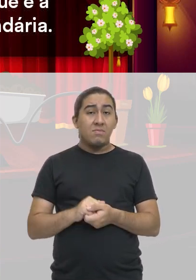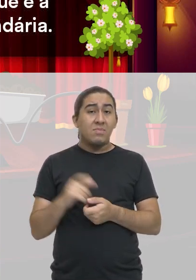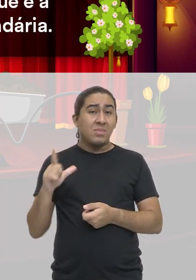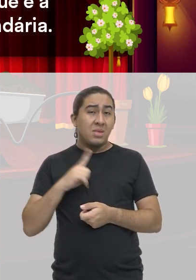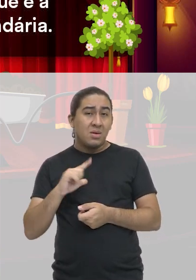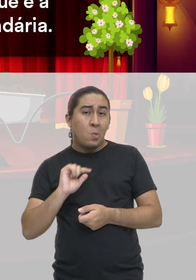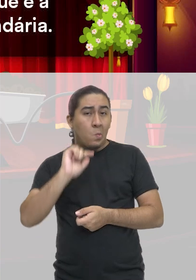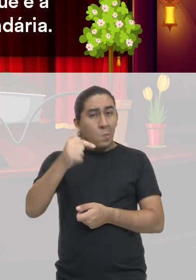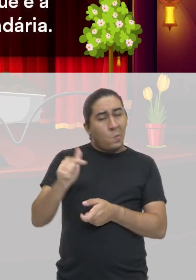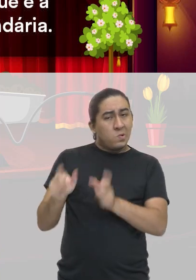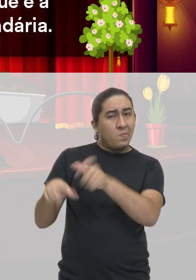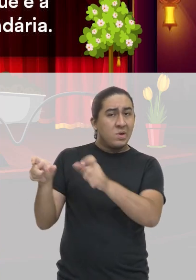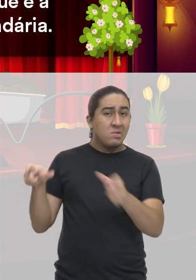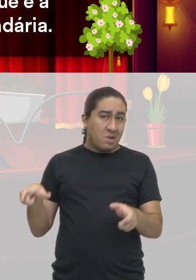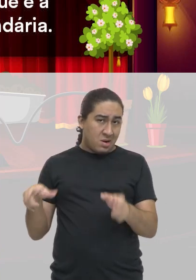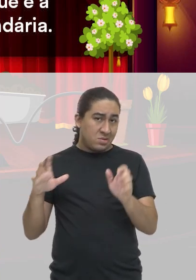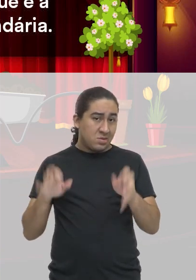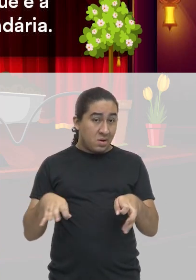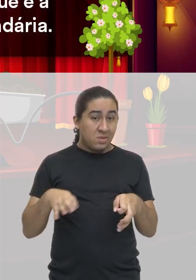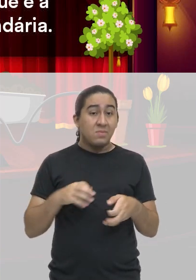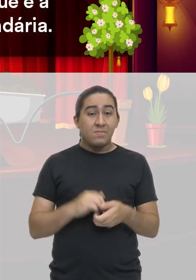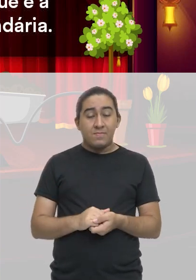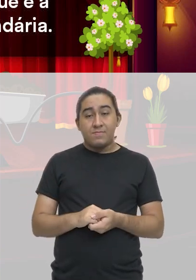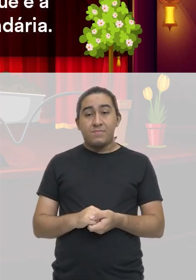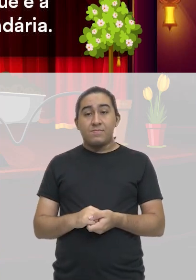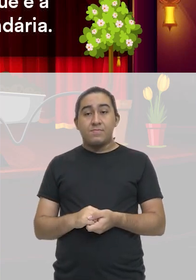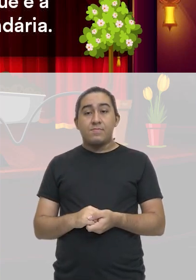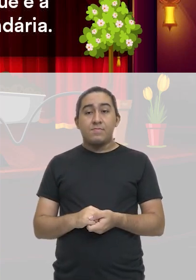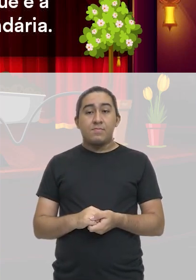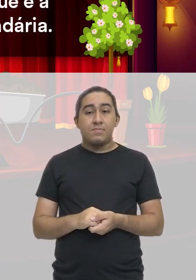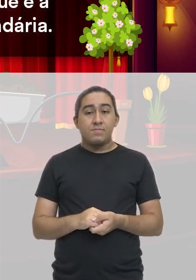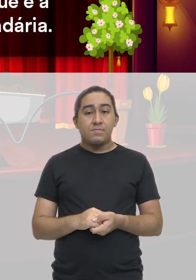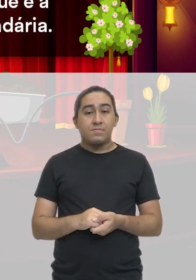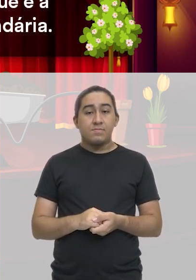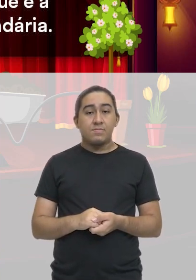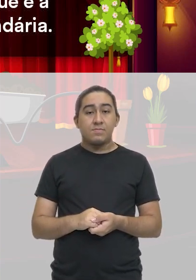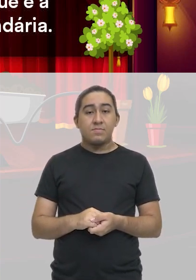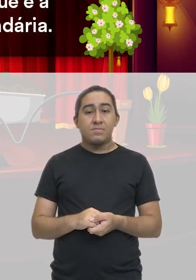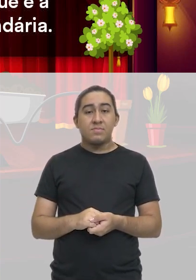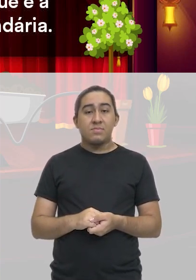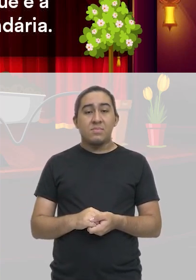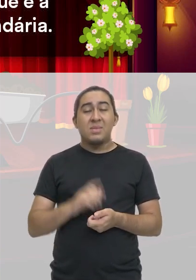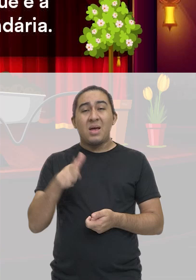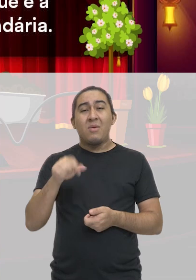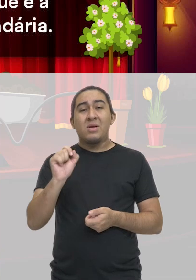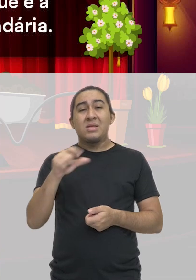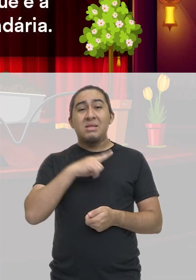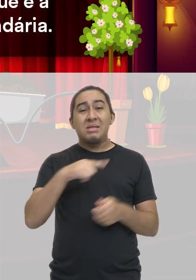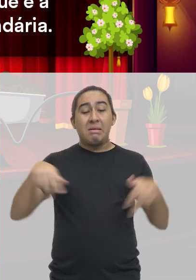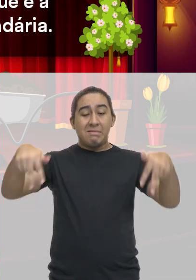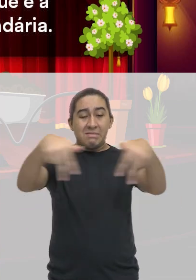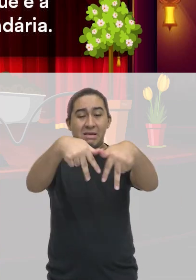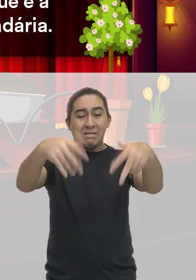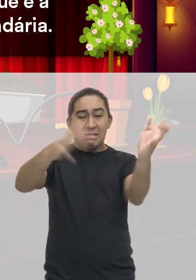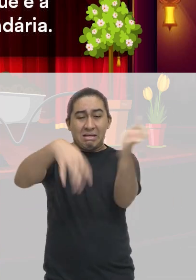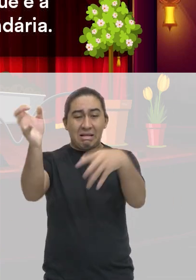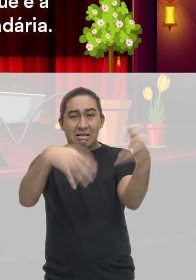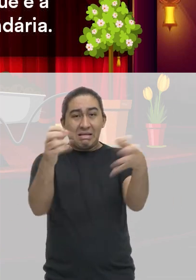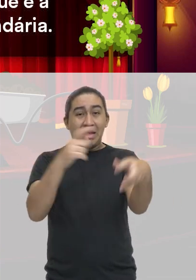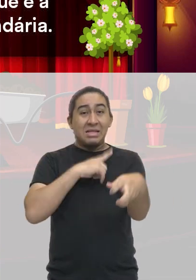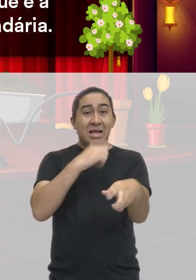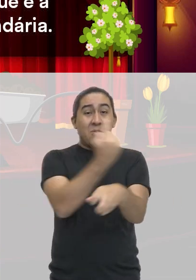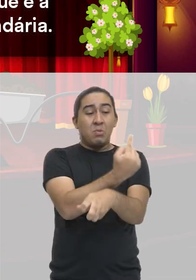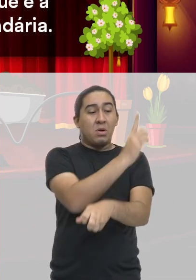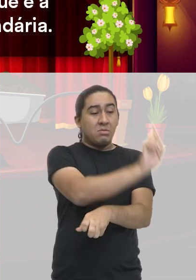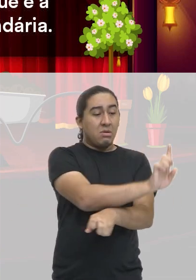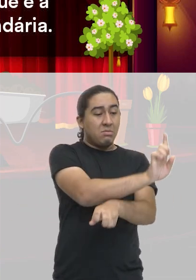Vamos dizer que aquele personagem, o coadjuvante, é aquele personagem que ele passa assim atrás da cena, sabe? As pessoas estão